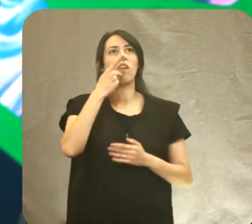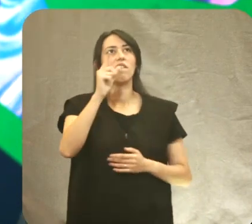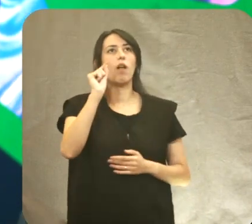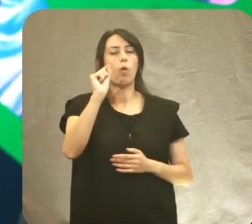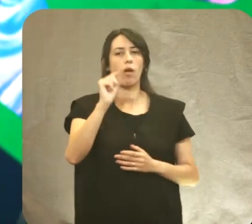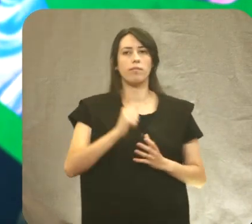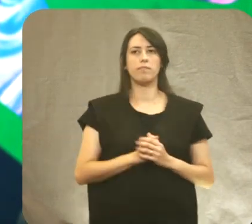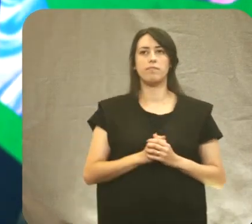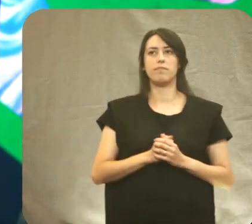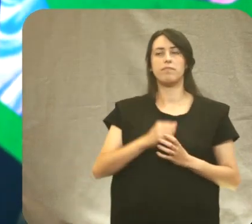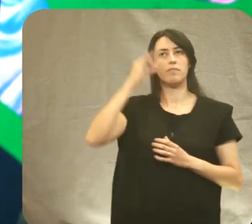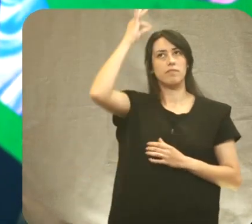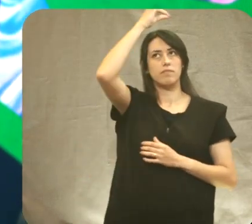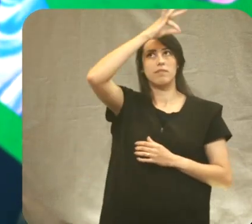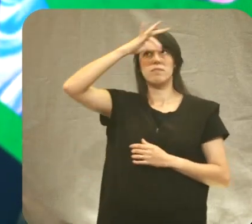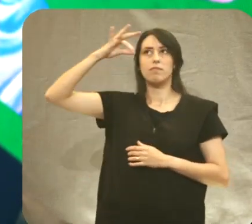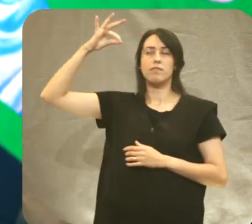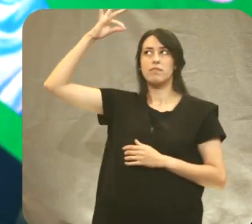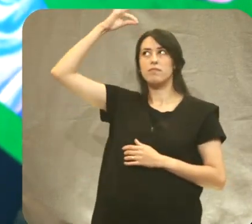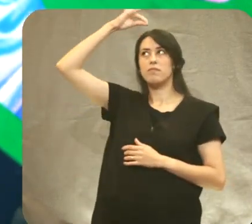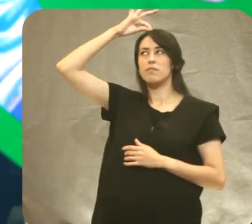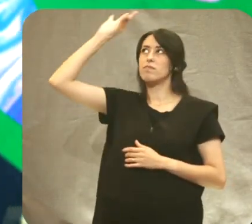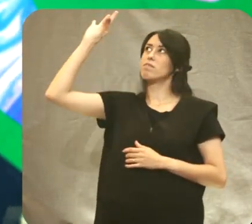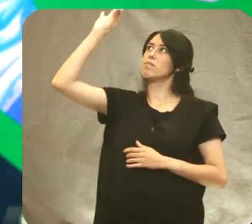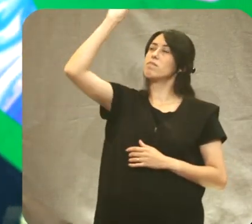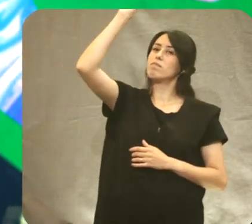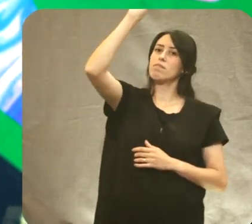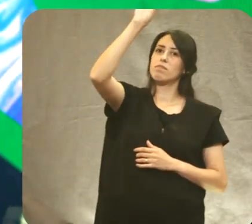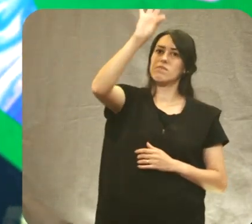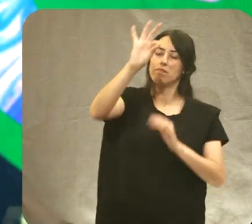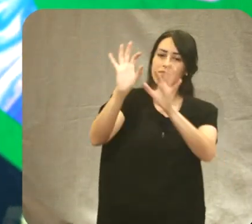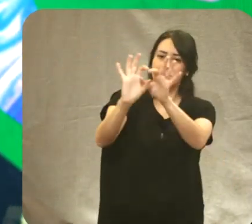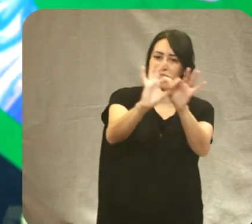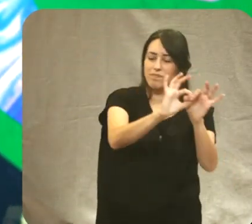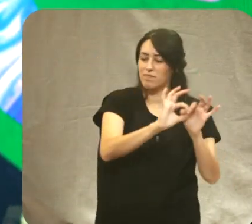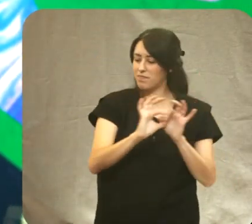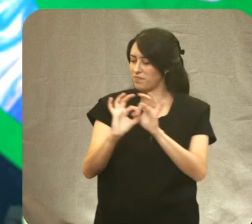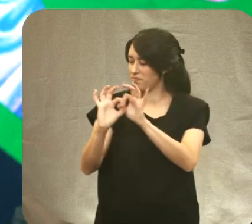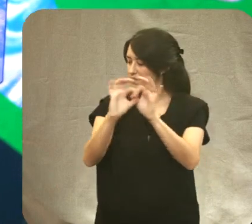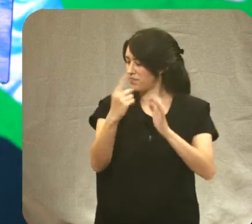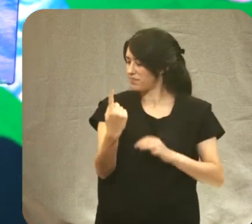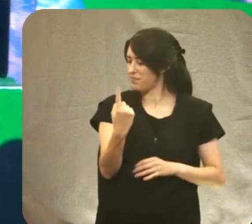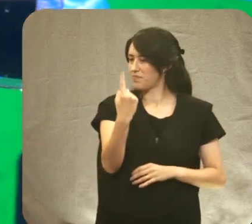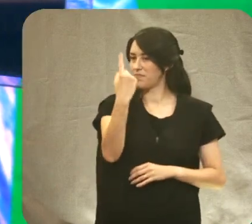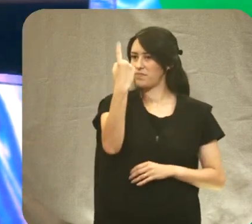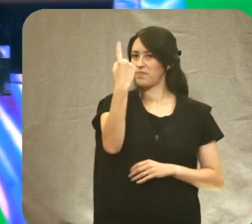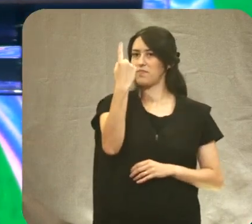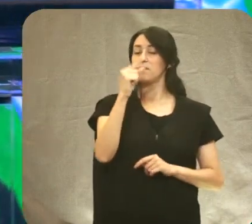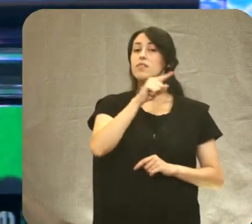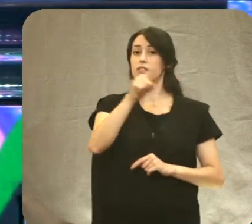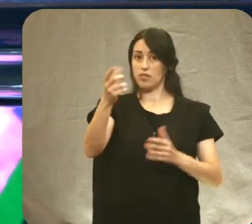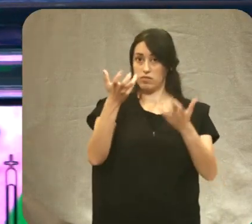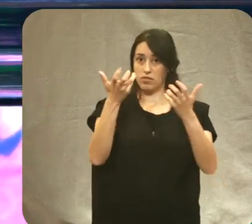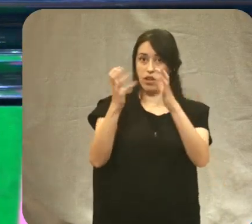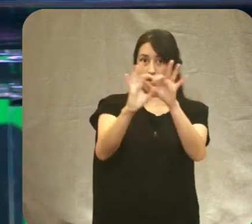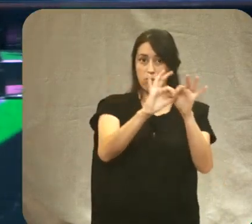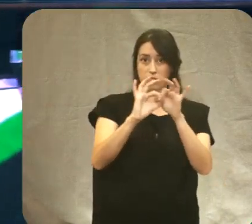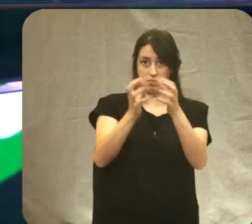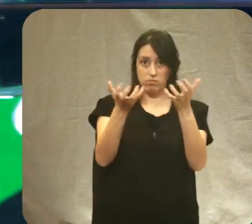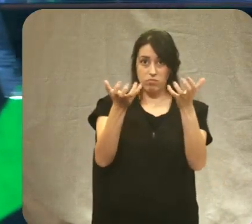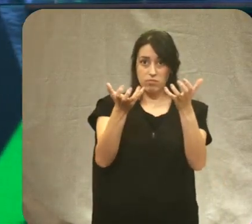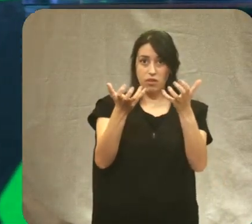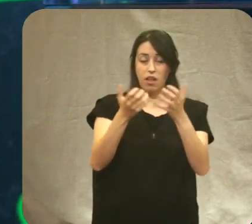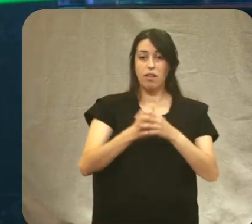do Espírito pelo vínculo da paz. Quem garante a unidade? Quem